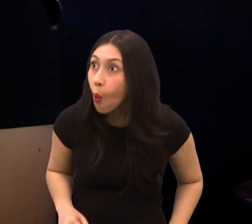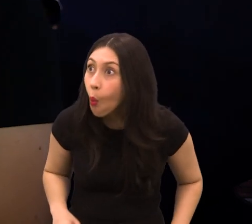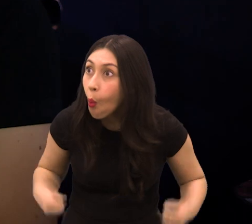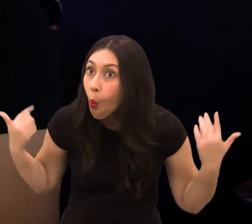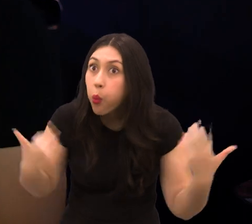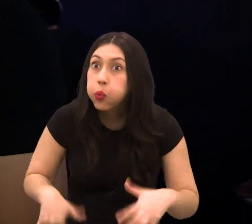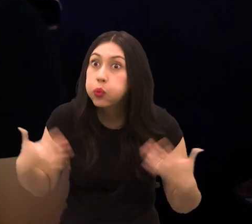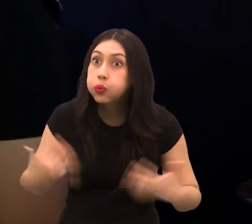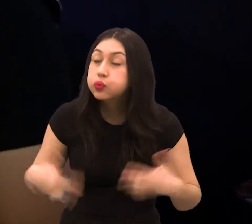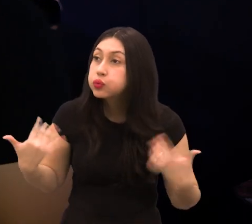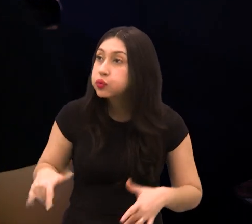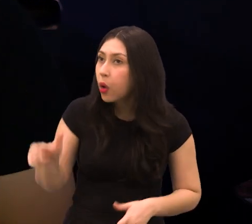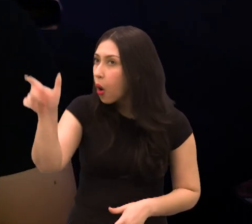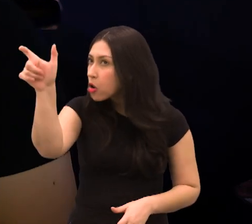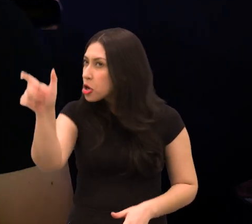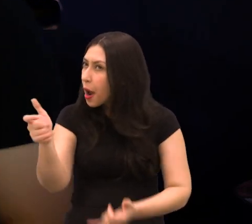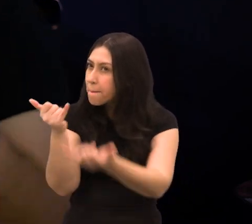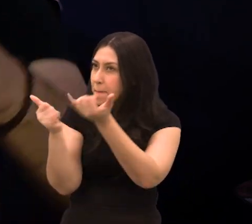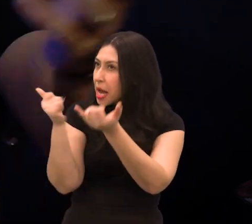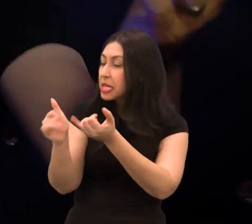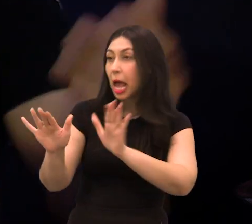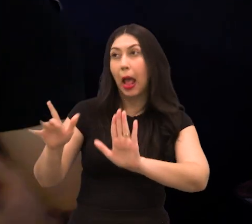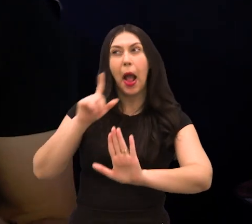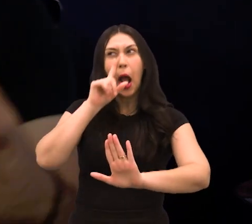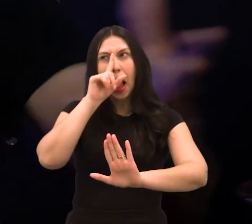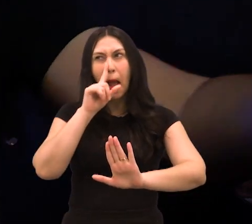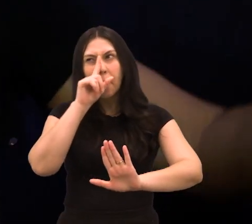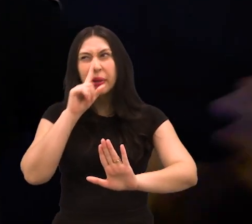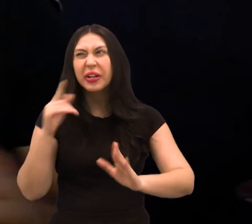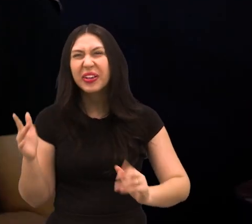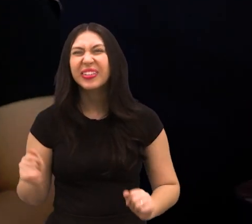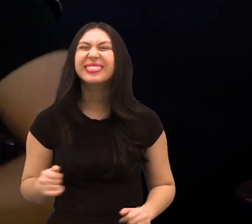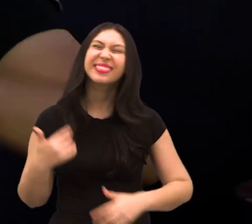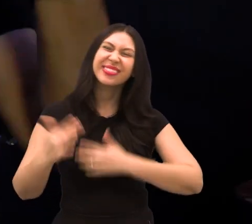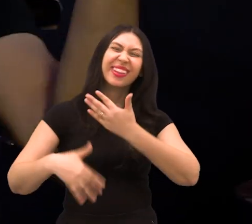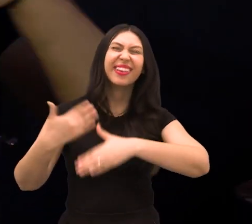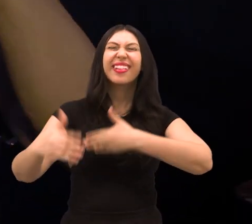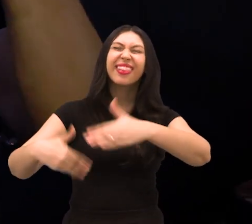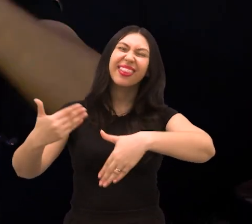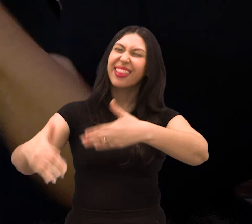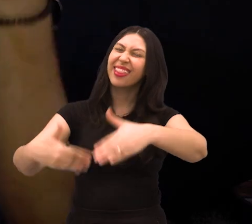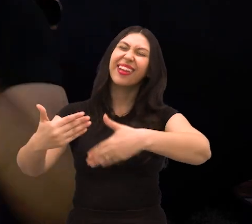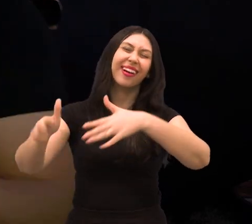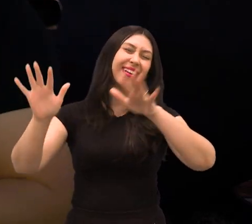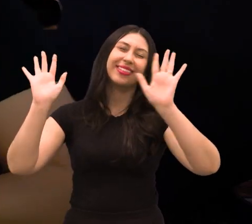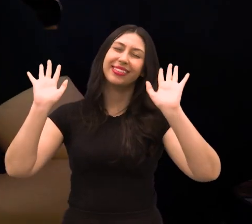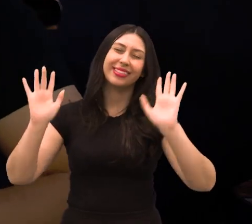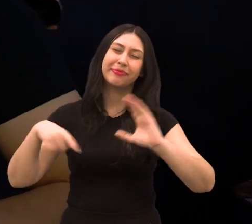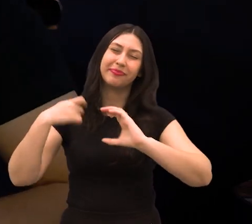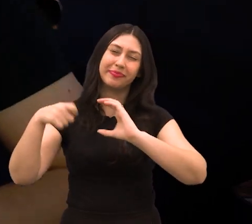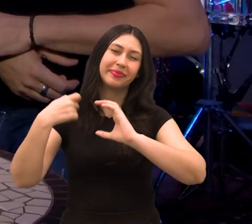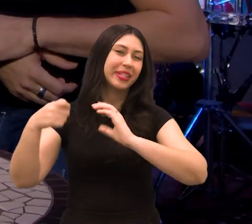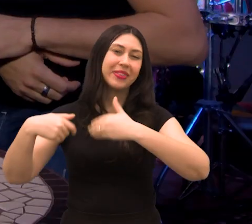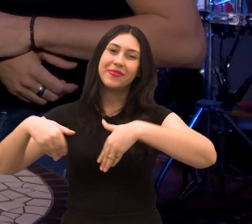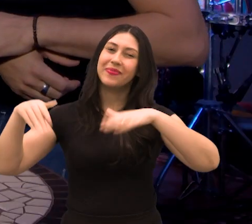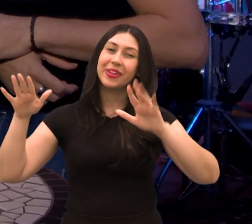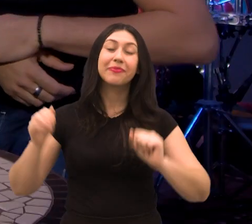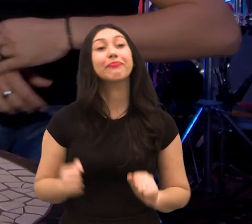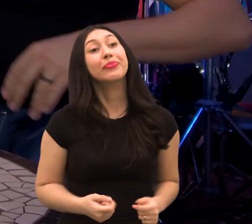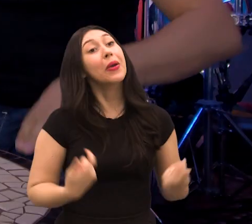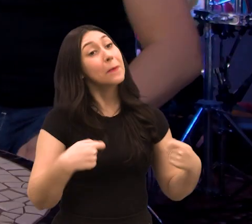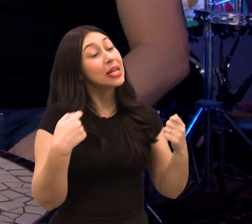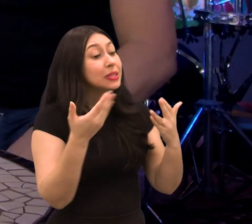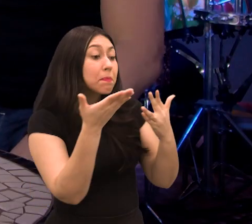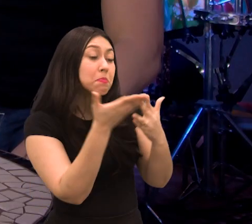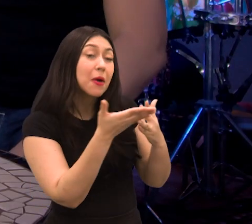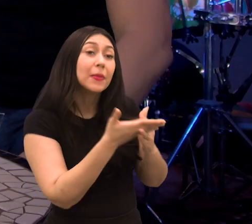cara, se você se parecesse com ele também, eu ia te mandar te matar, a voz abriu. E foi assim, aí a coisa foi indo, gravei, coloquei a voz lá e foi. Ó,